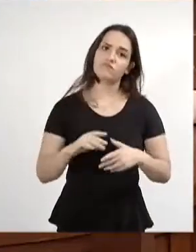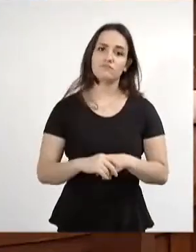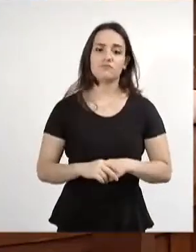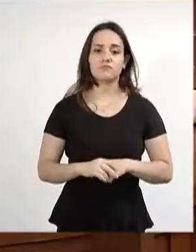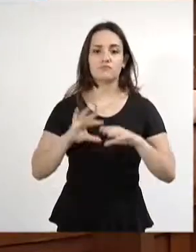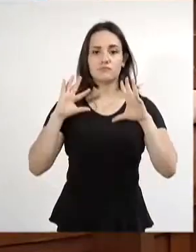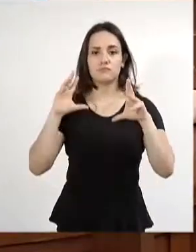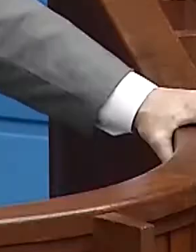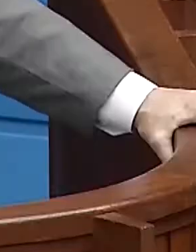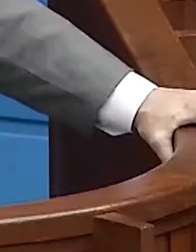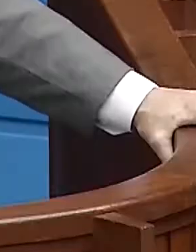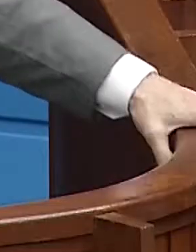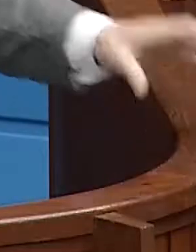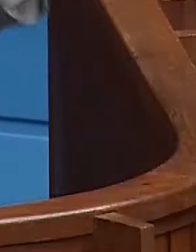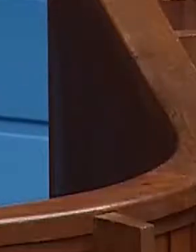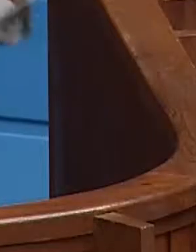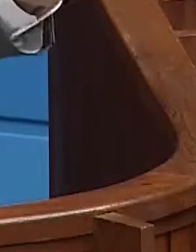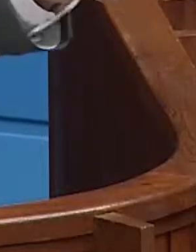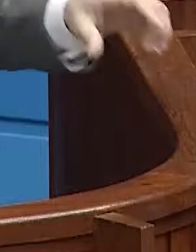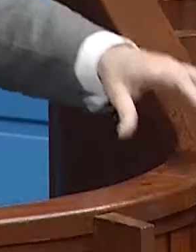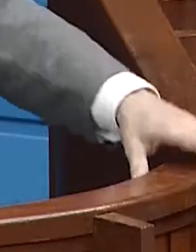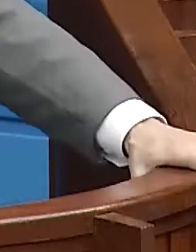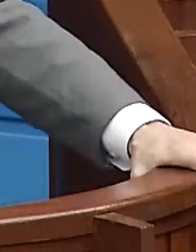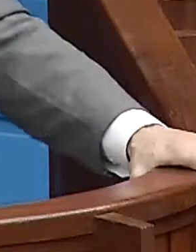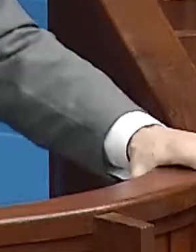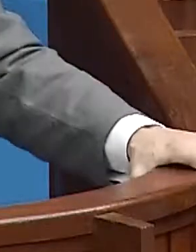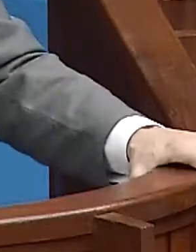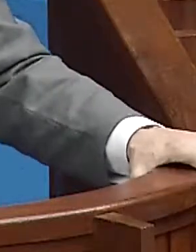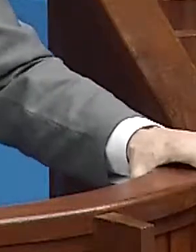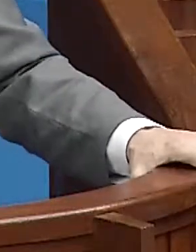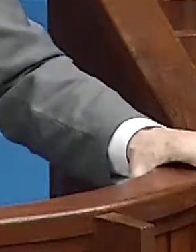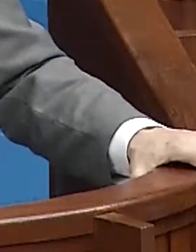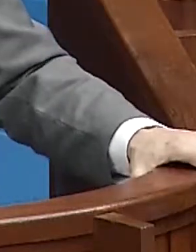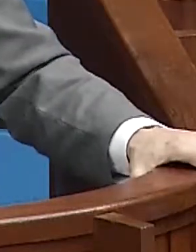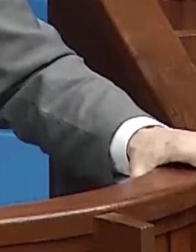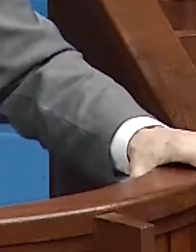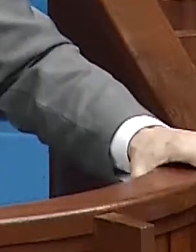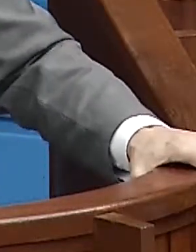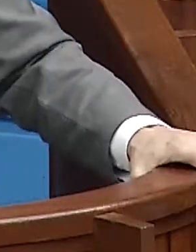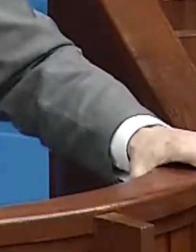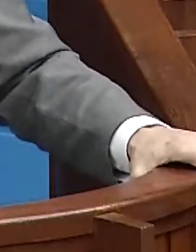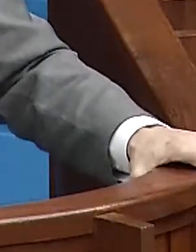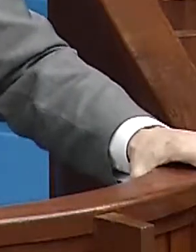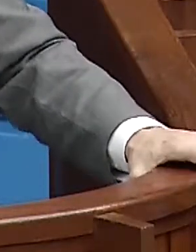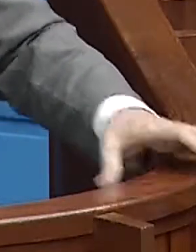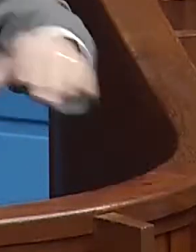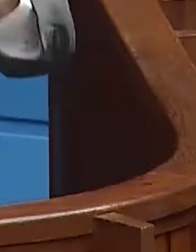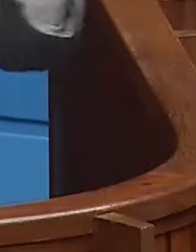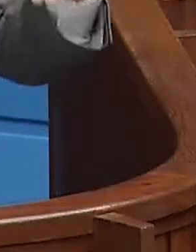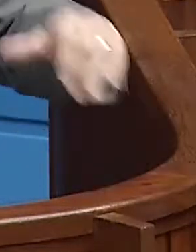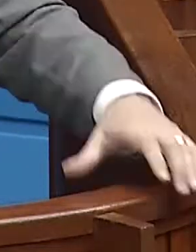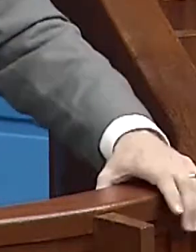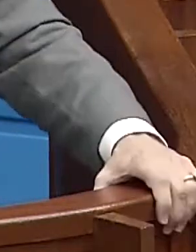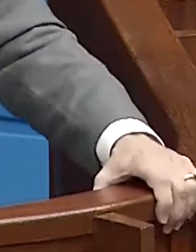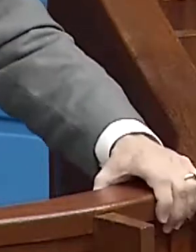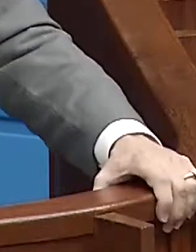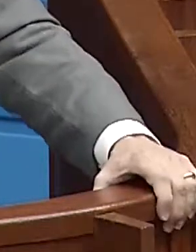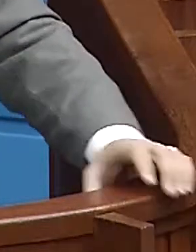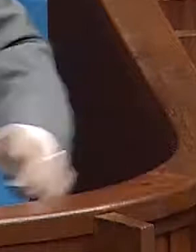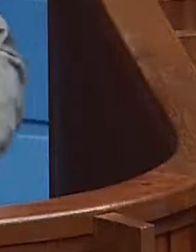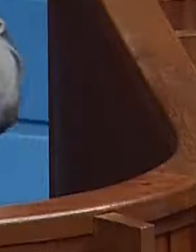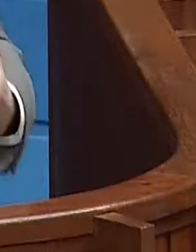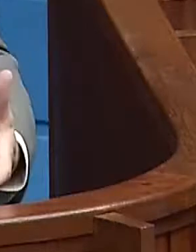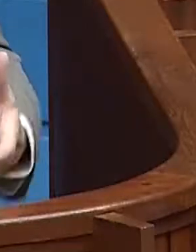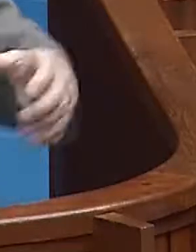as 32 frentes parlamentares municipais no Mato Grosso do Sul, em todas as